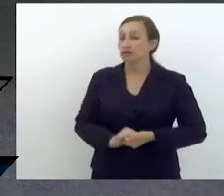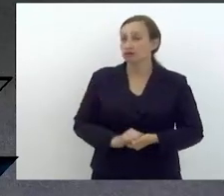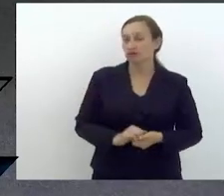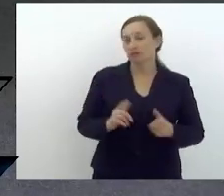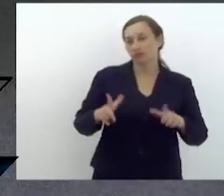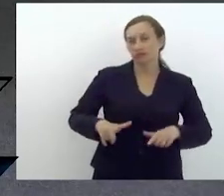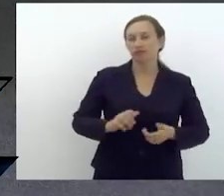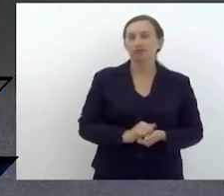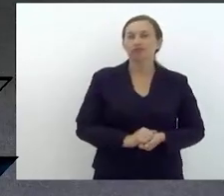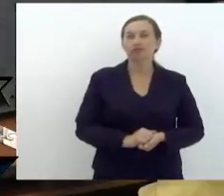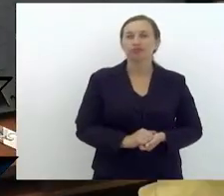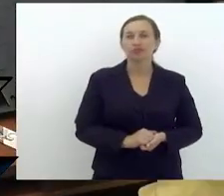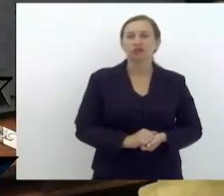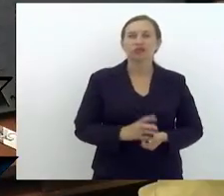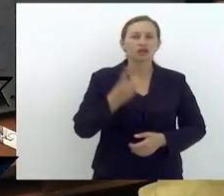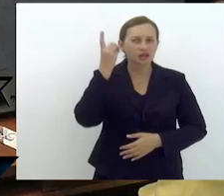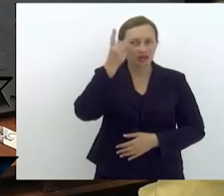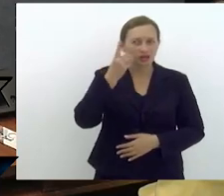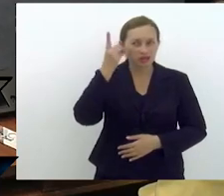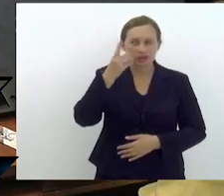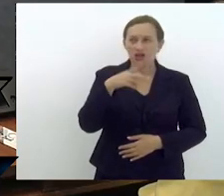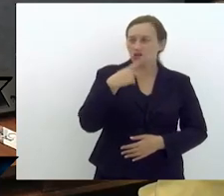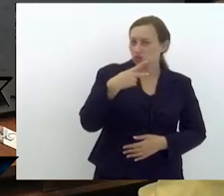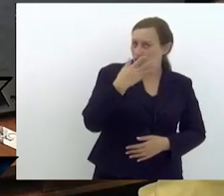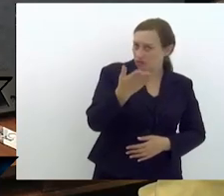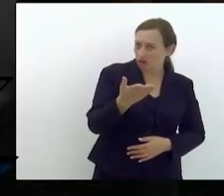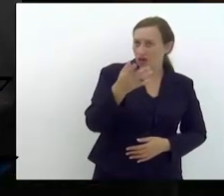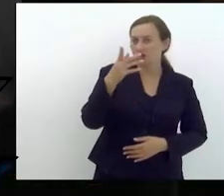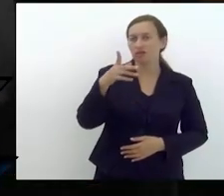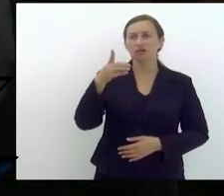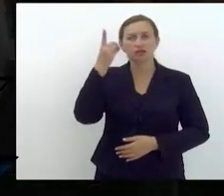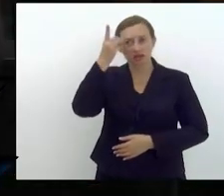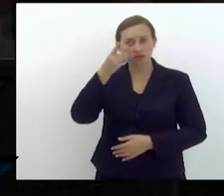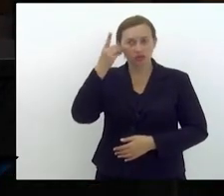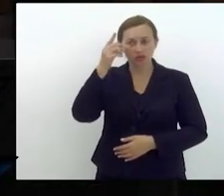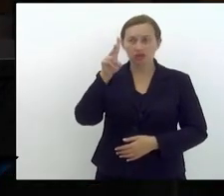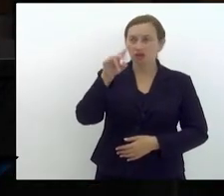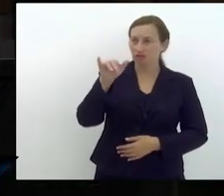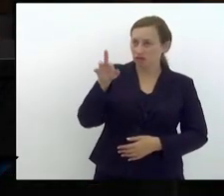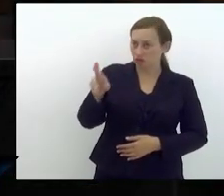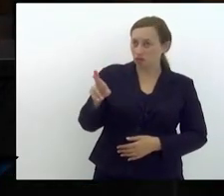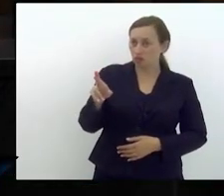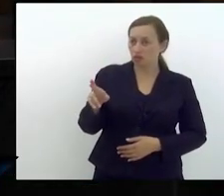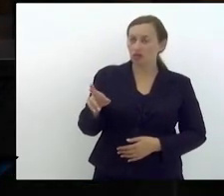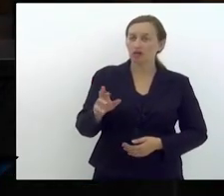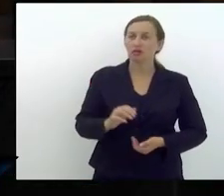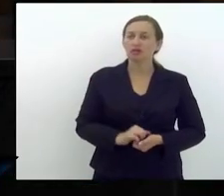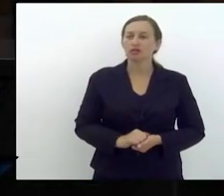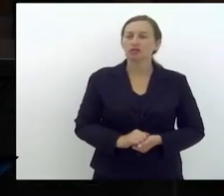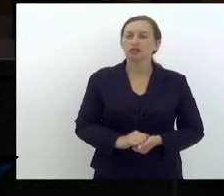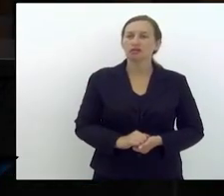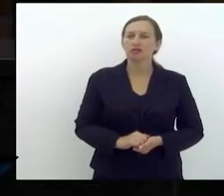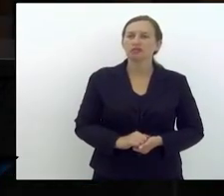Deputado a sua ponderação Deputado Victor Júnior é absolutamente